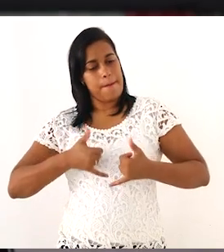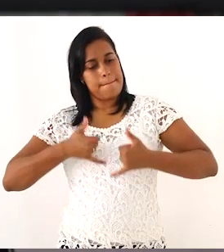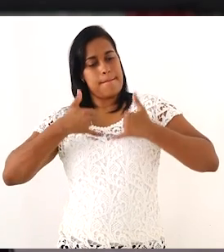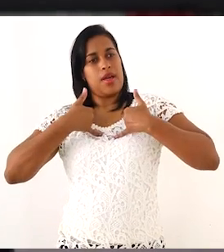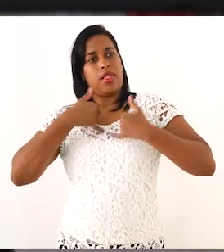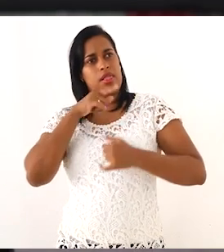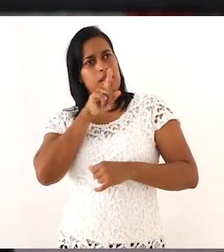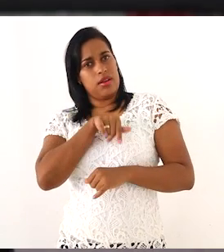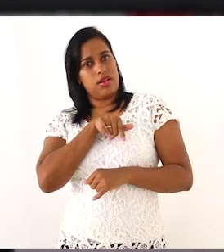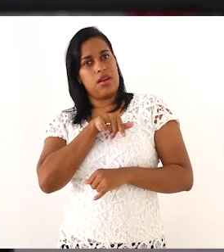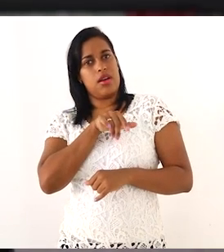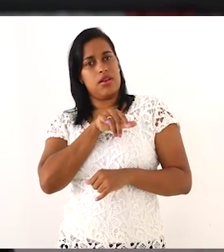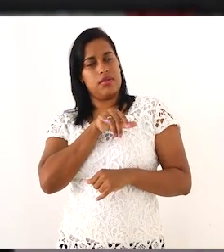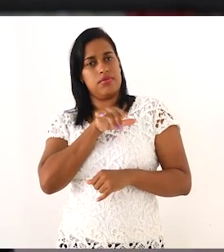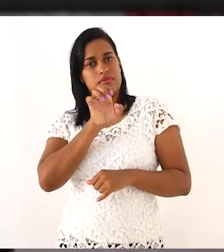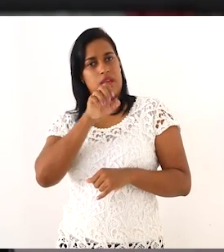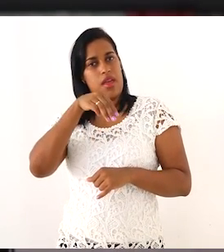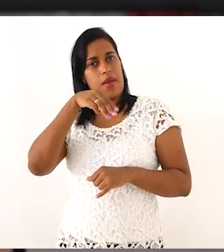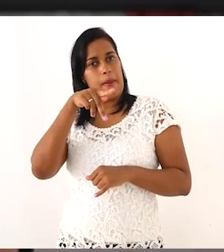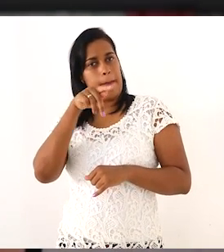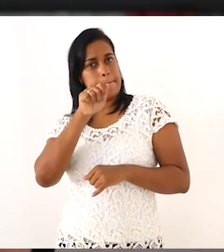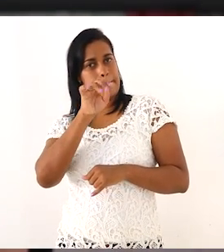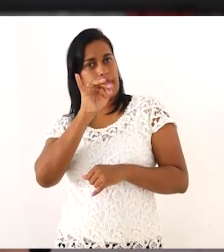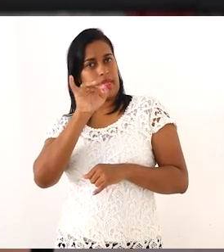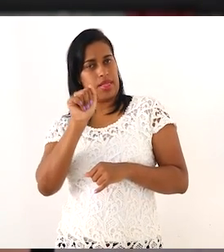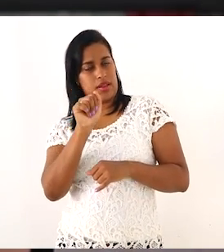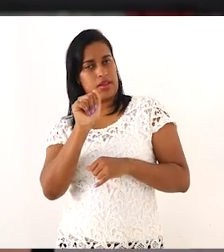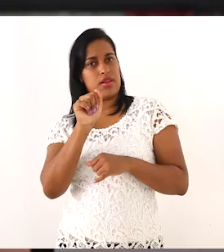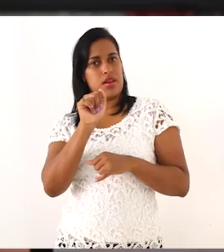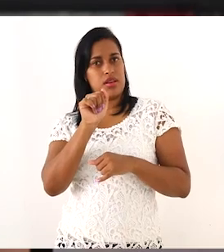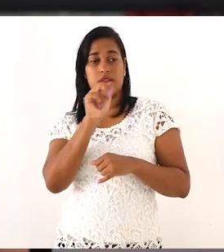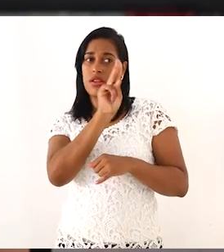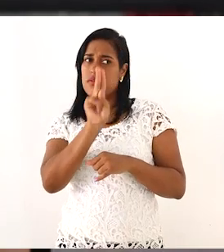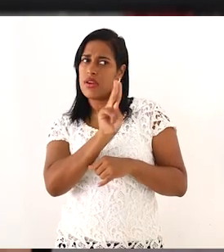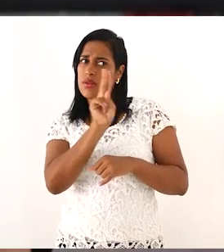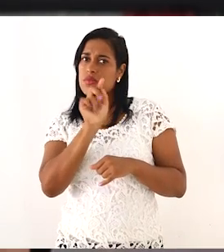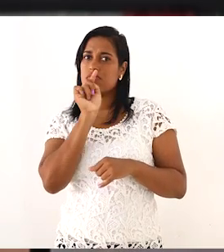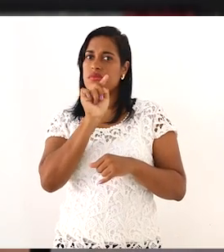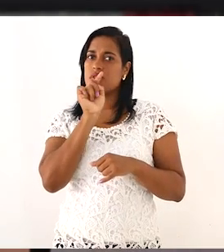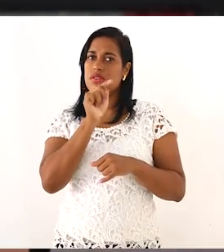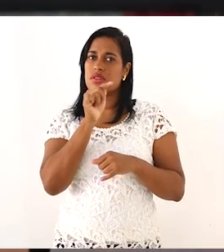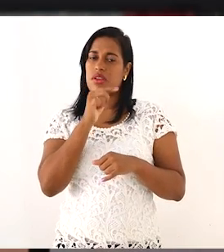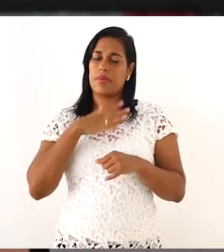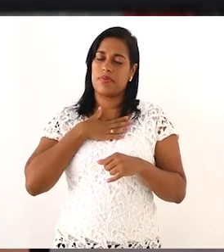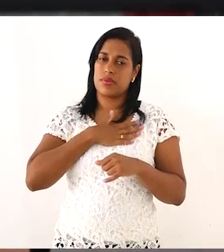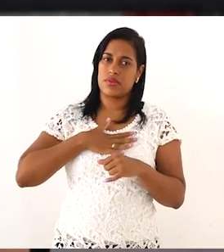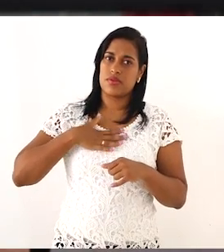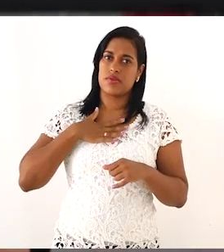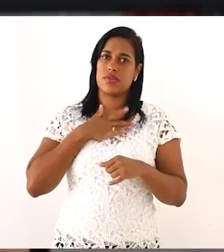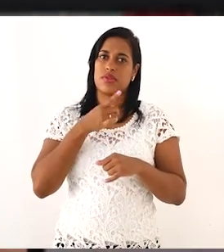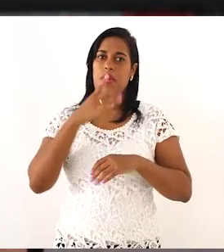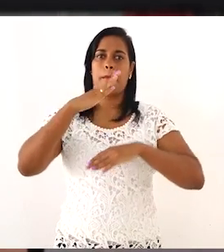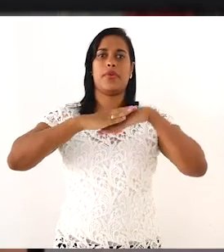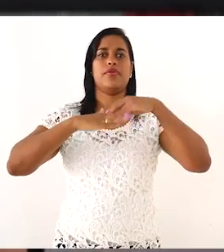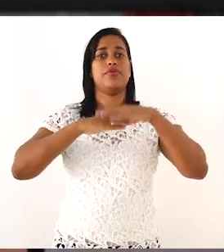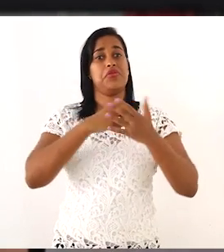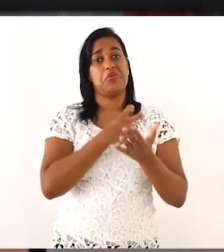e que ele usará esses elementos que ele possui para confortar o funcionário que está